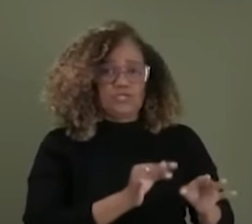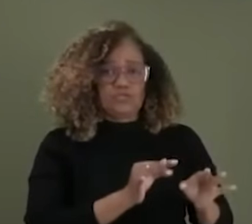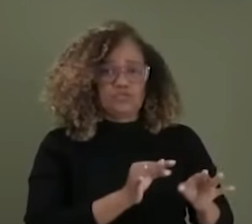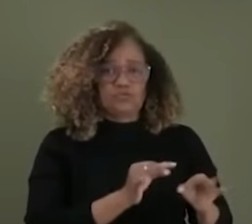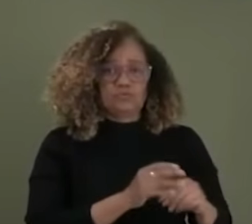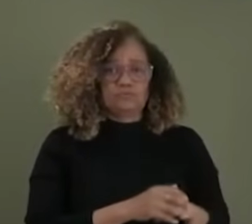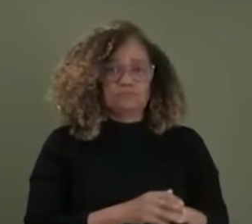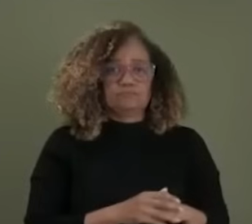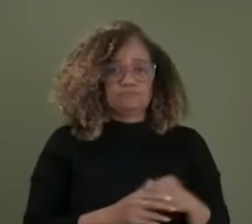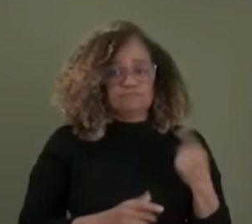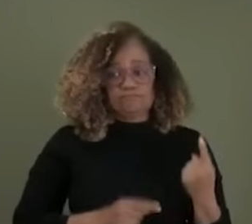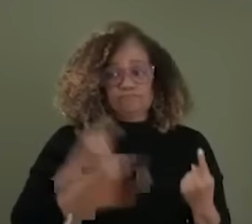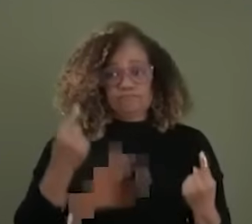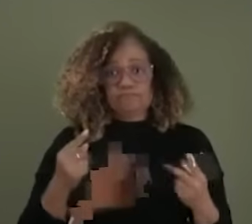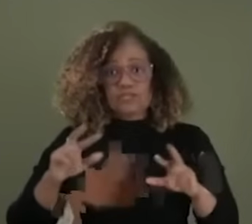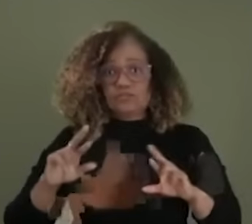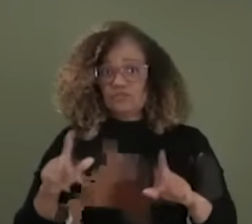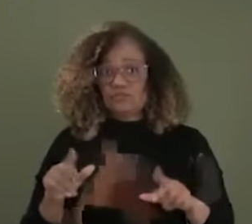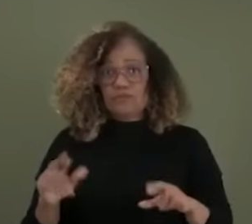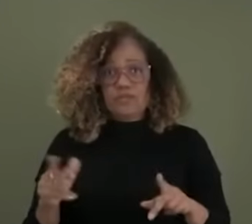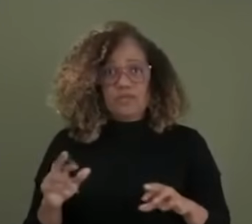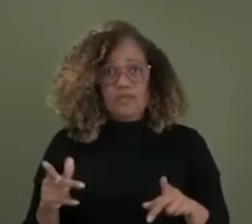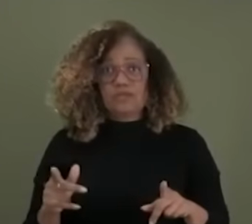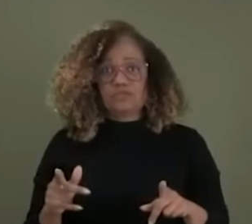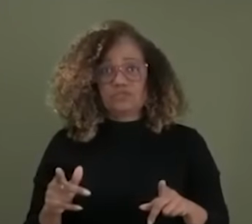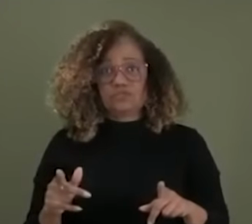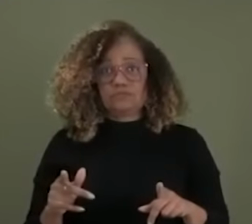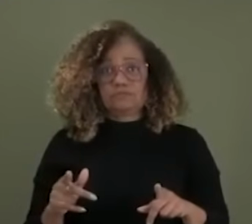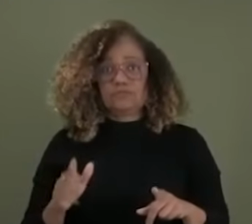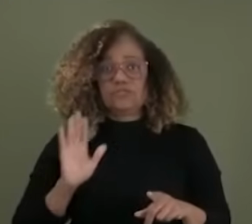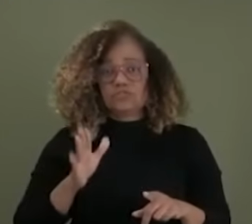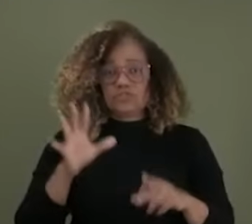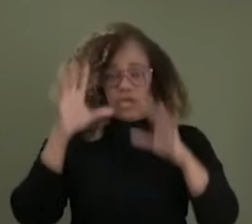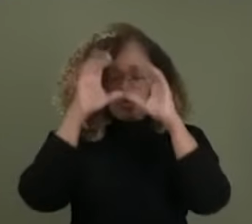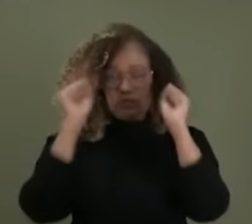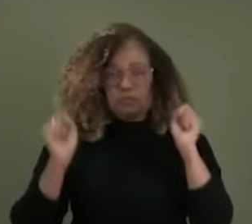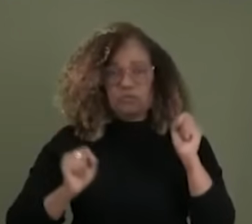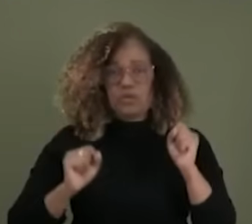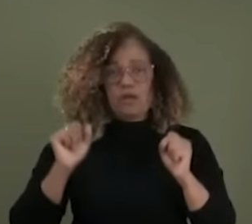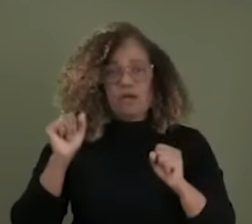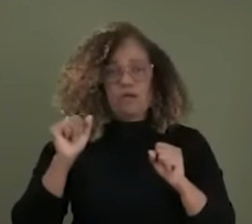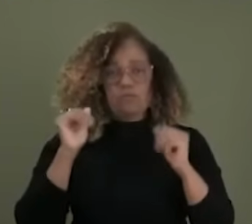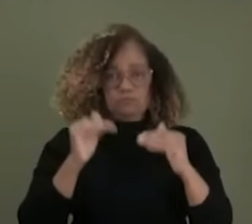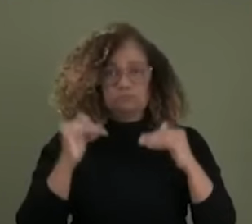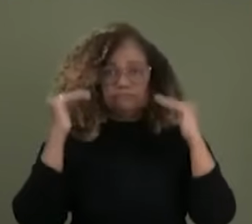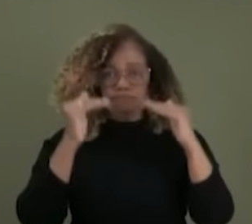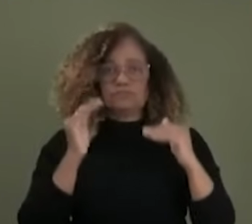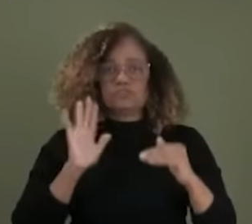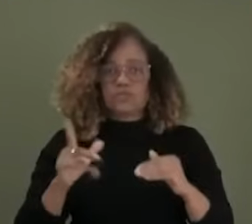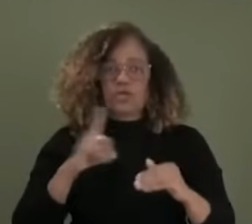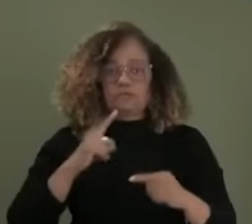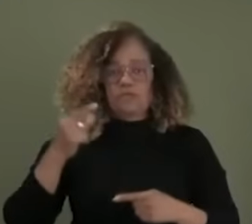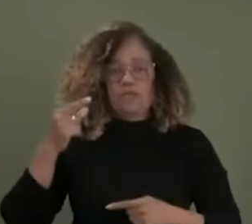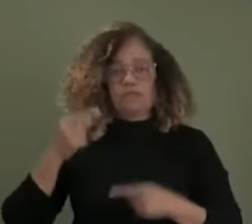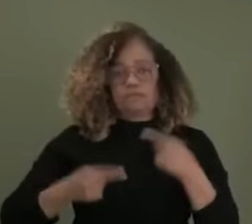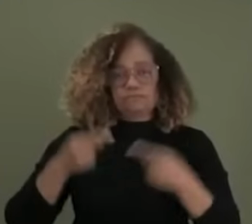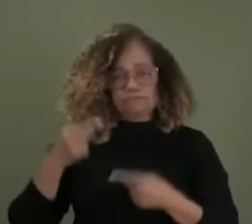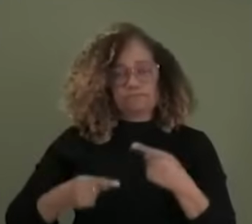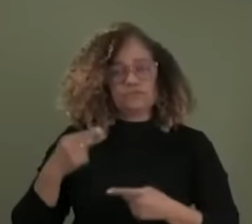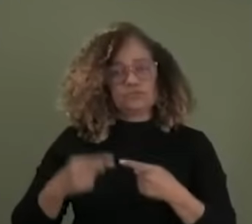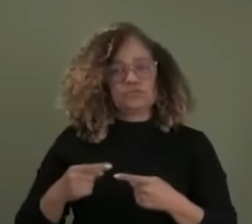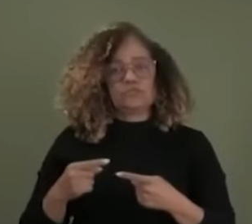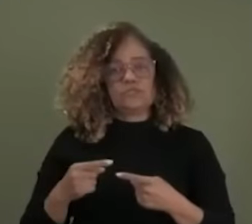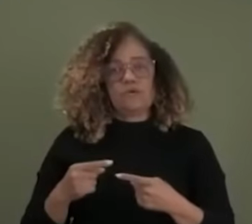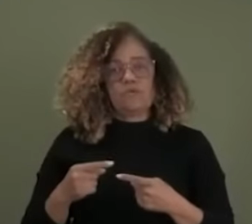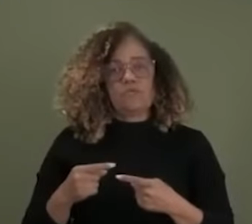duas coisas distintas que hoje estão sob julgamento do Supremo Tribunal Federal, mas a vingar, isso é importante que se